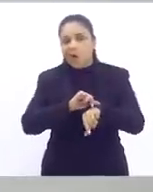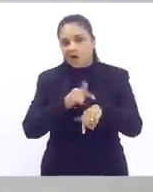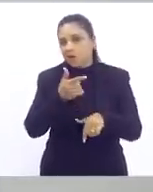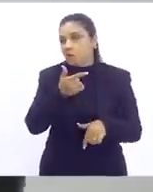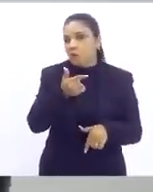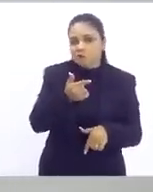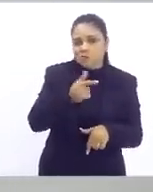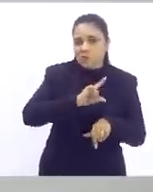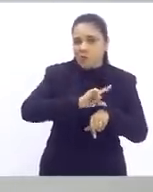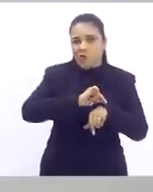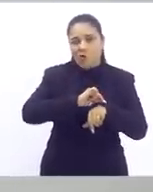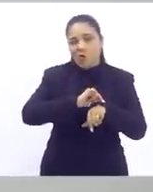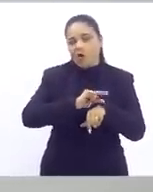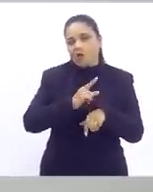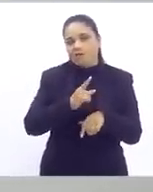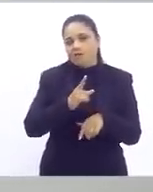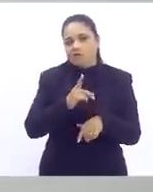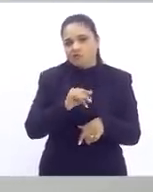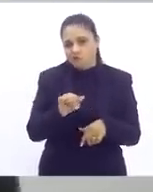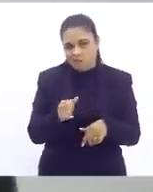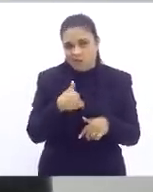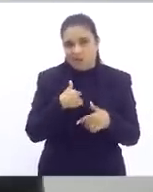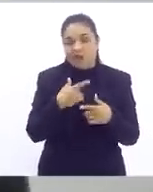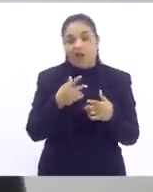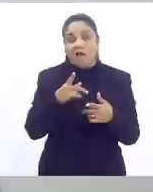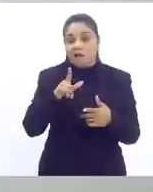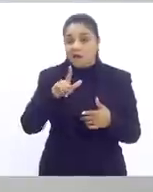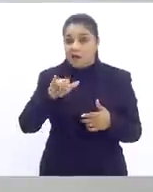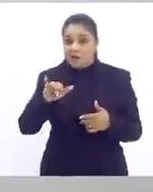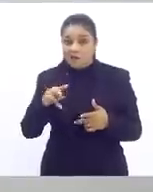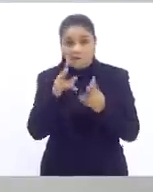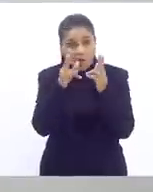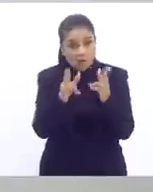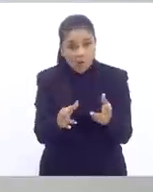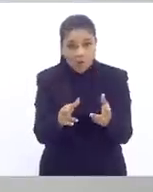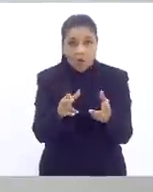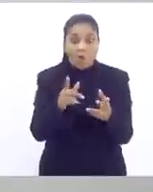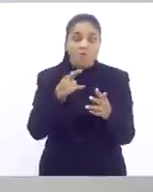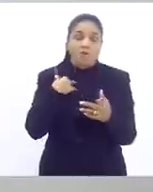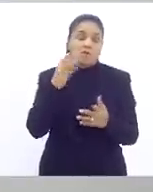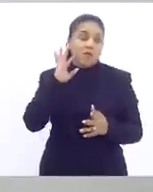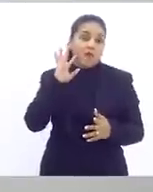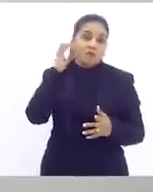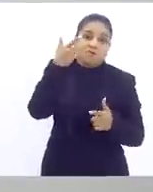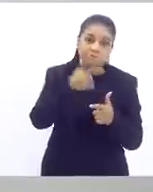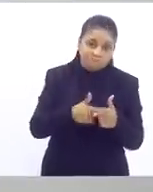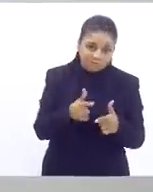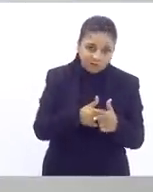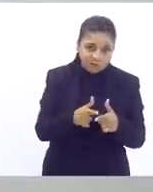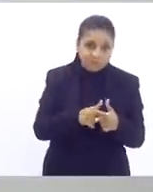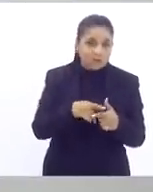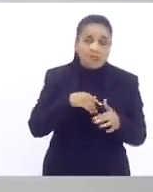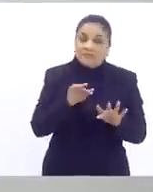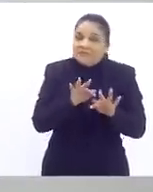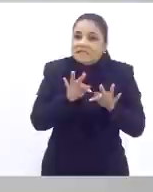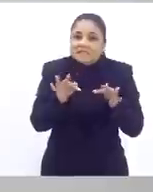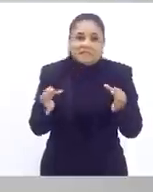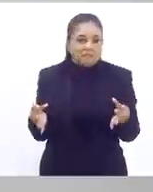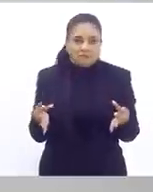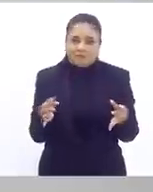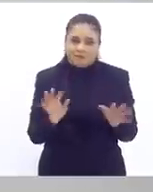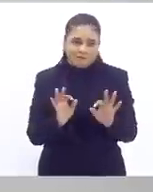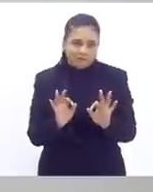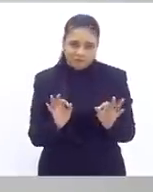a Lívia Segue o mesmo caminho para tentar sanar os problemas com maior celebridade possível infelizmente não é simples mas